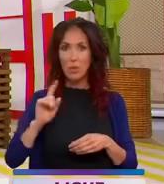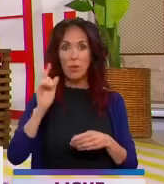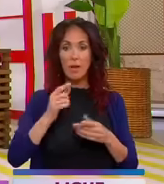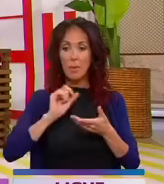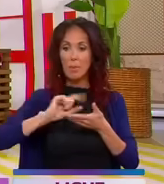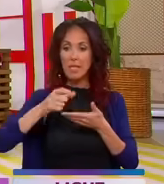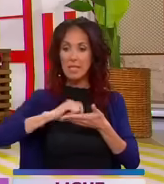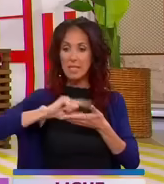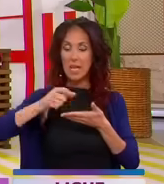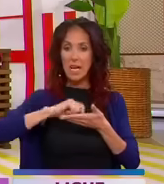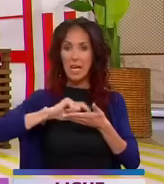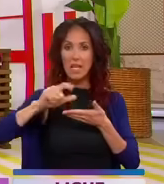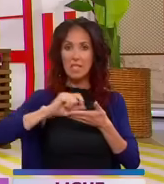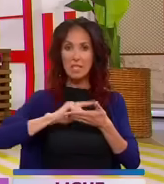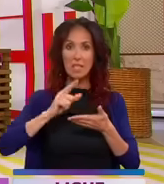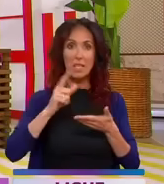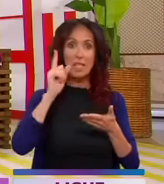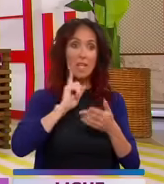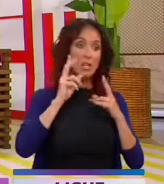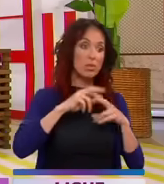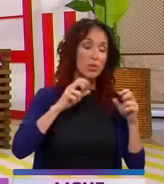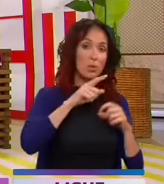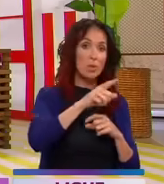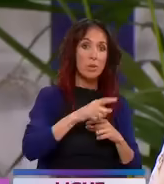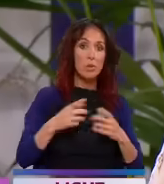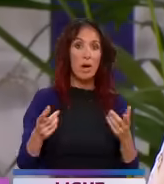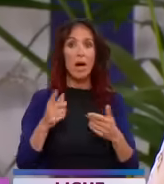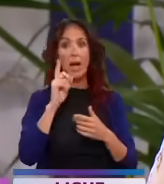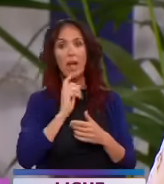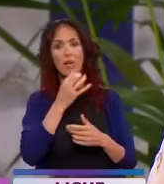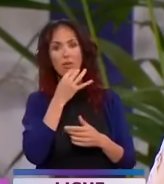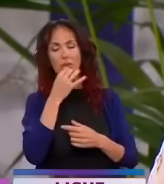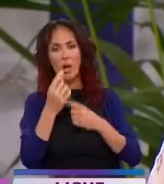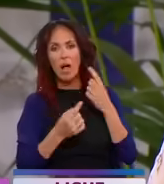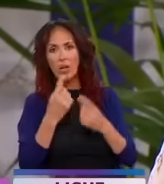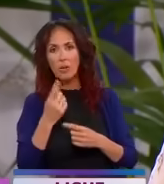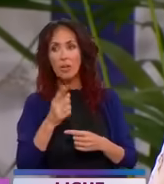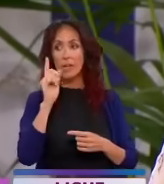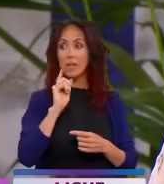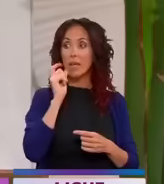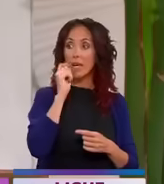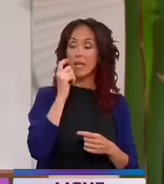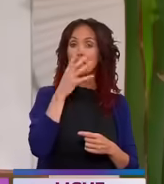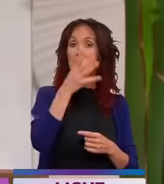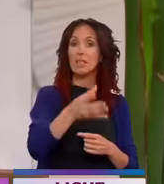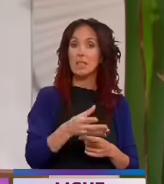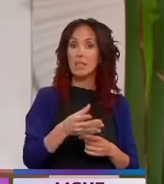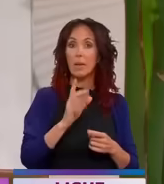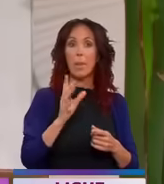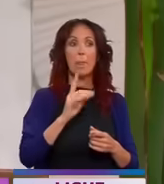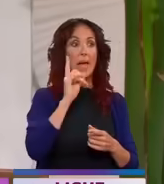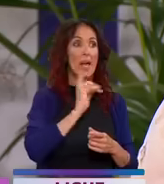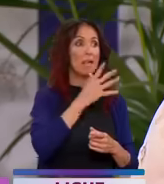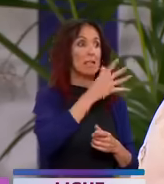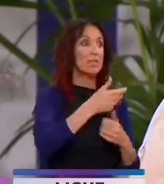Mas sabes lá, tu se foi só trocar mensagens. Ele acabou de dizer. É assim. E o que é que ela abriu a boca para casa da Daniela? Ele acabou de dizer até ali. Não abriu que porquê? Então, quando ela sempre abriu a boca para